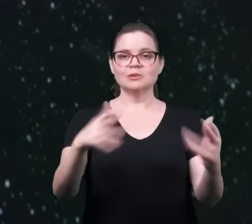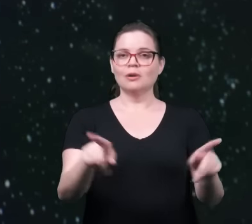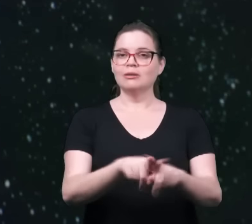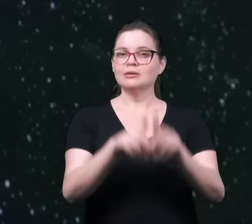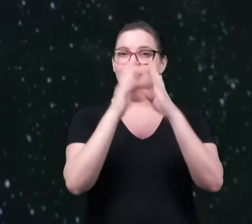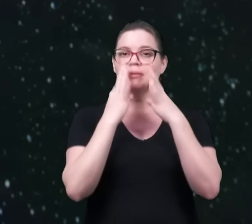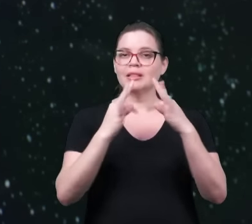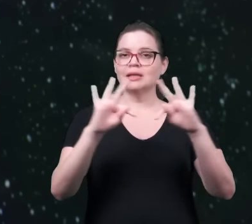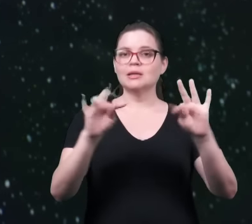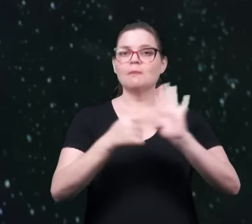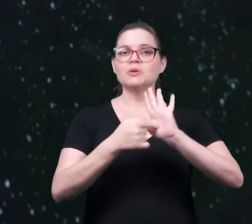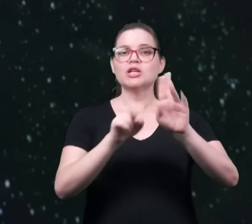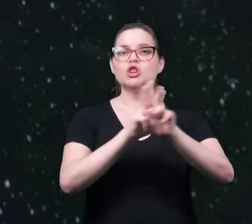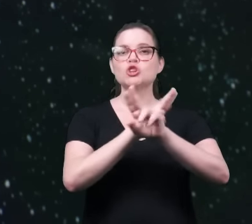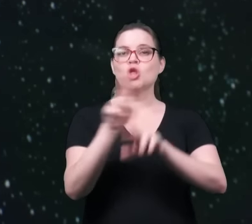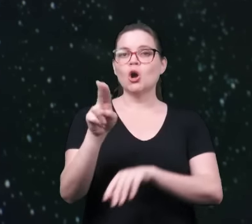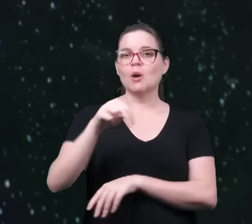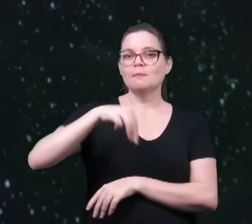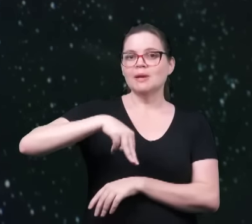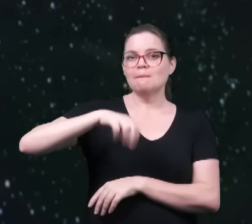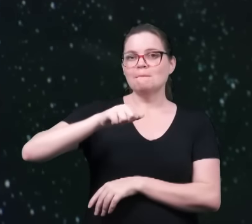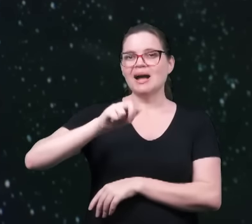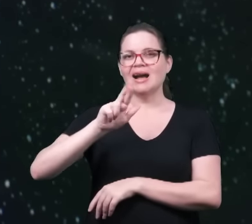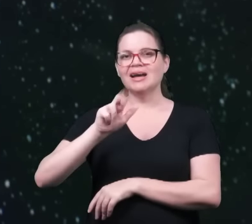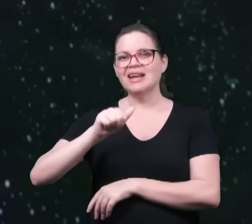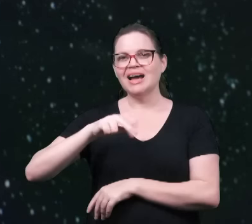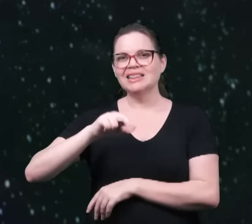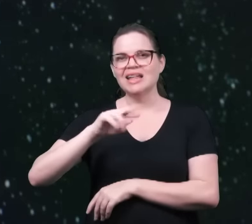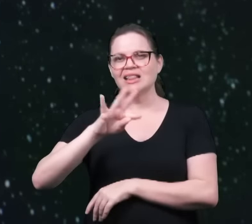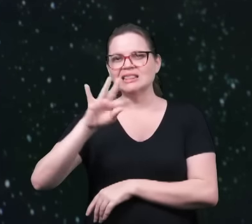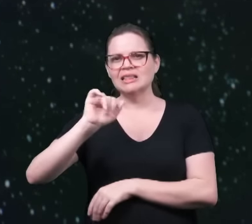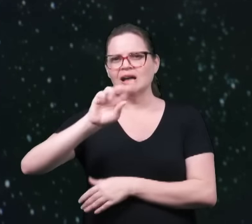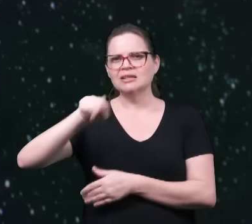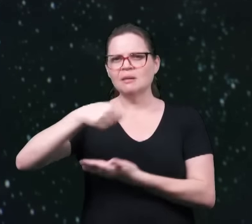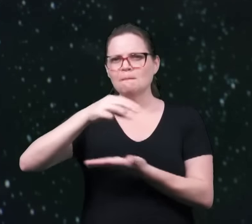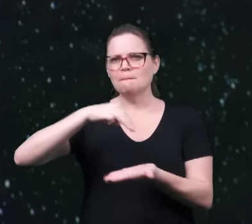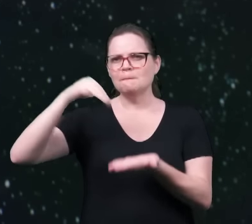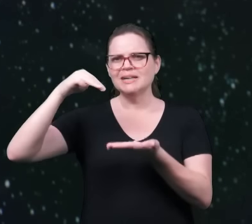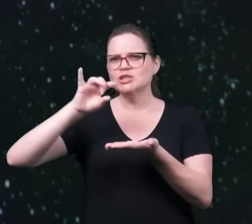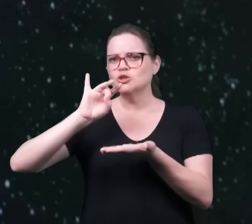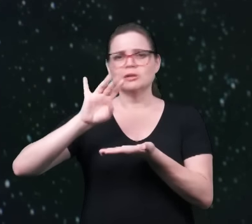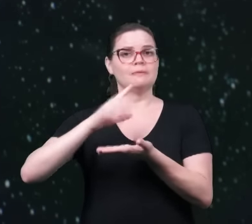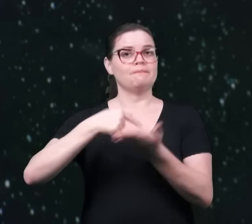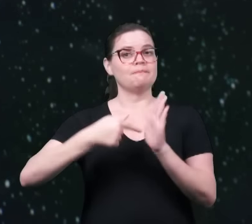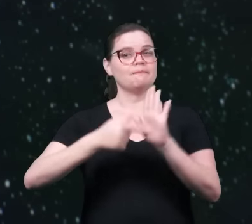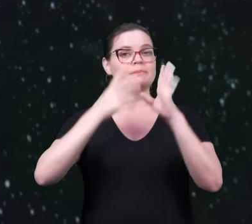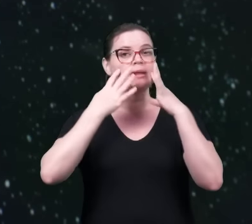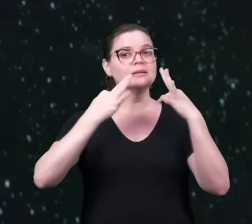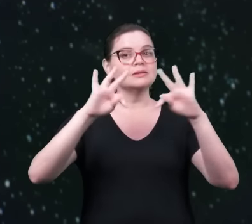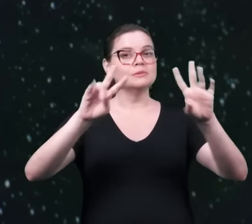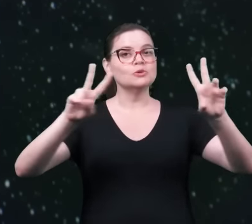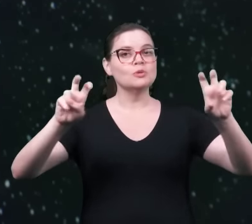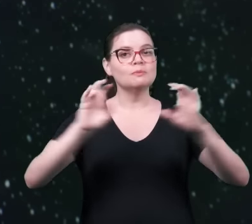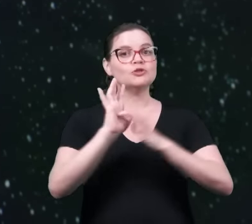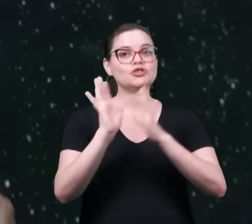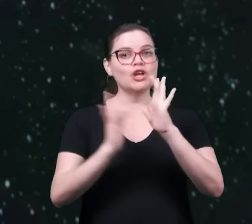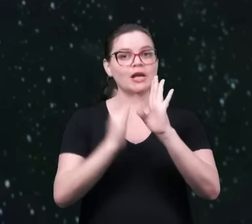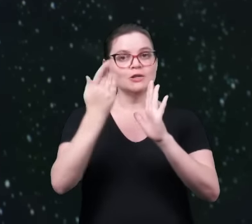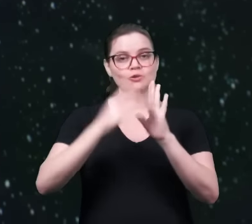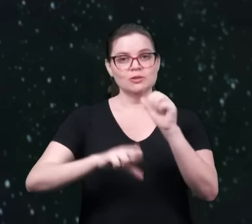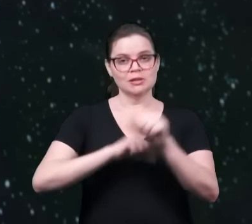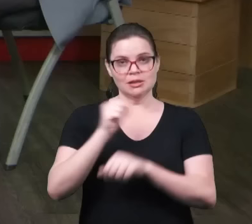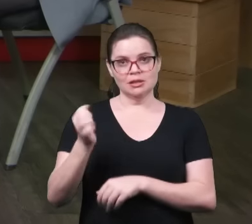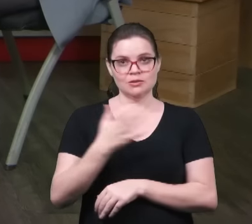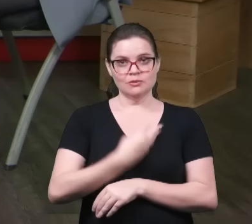uma instituição, não estamos falando de religião, mas nós vamos testemunhar de um Deus que mudou a nossa vida e Amém. Que pode mudar a sua